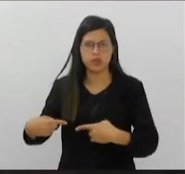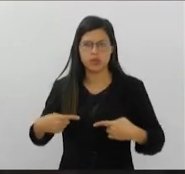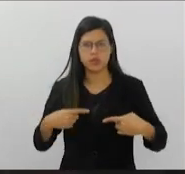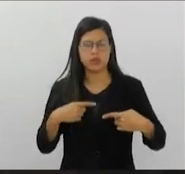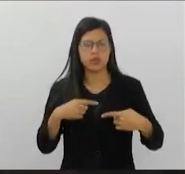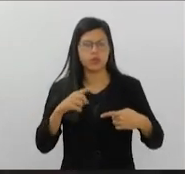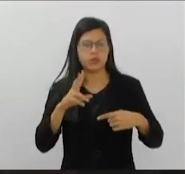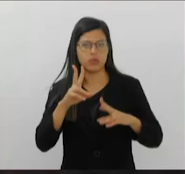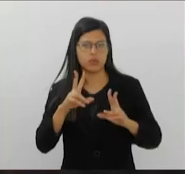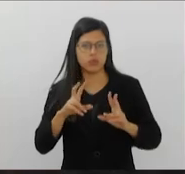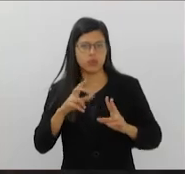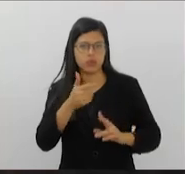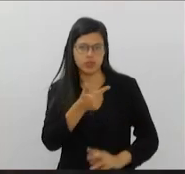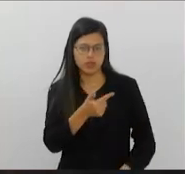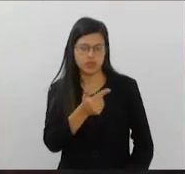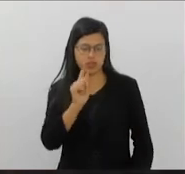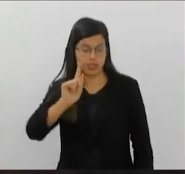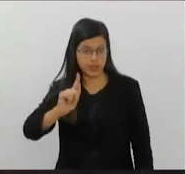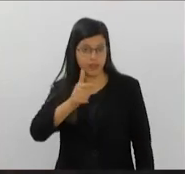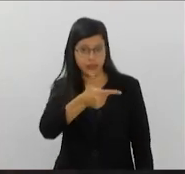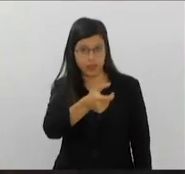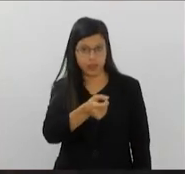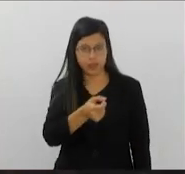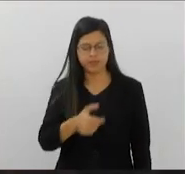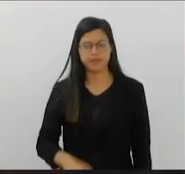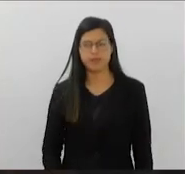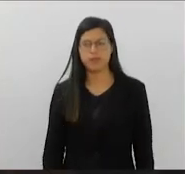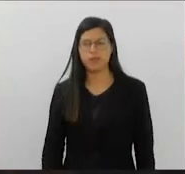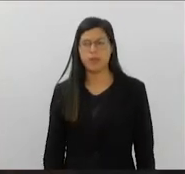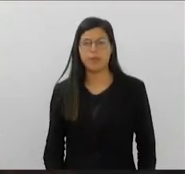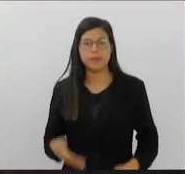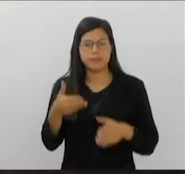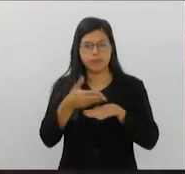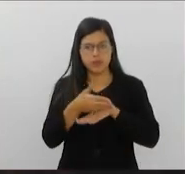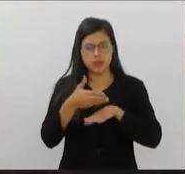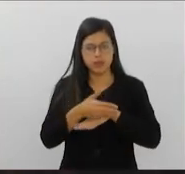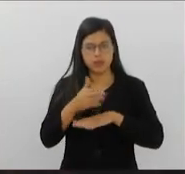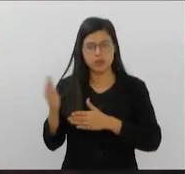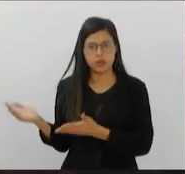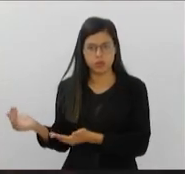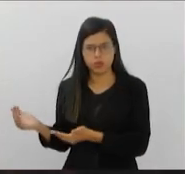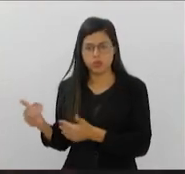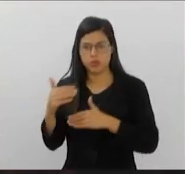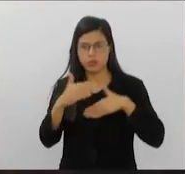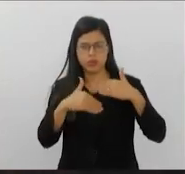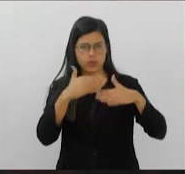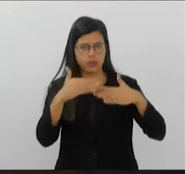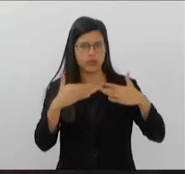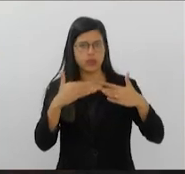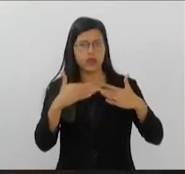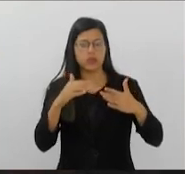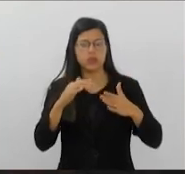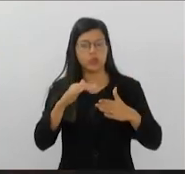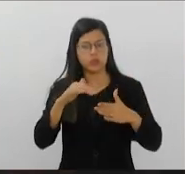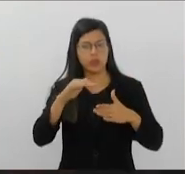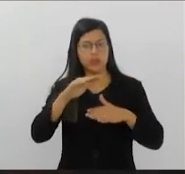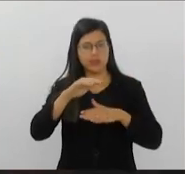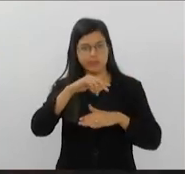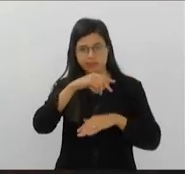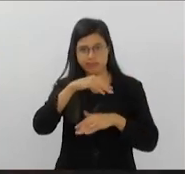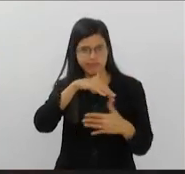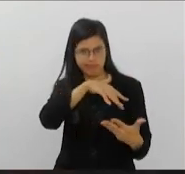do G20. Nesse sentido, a participação da juventude no processo decisório internacional é mais do